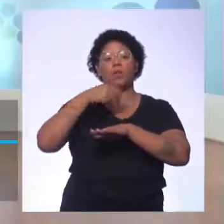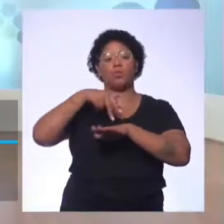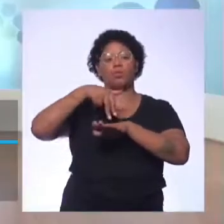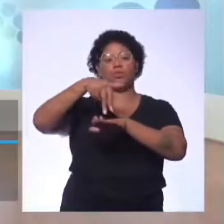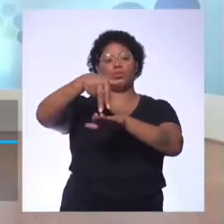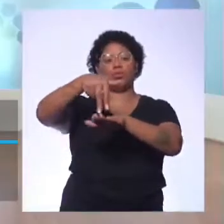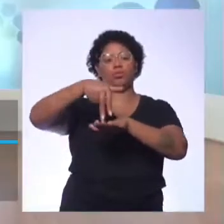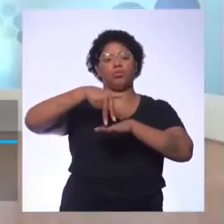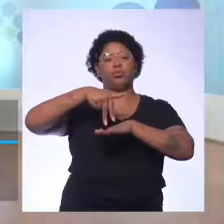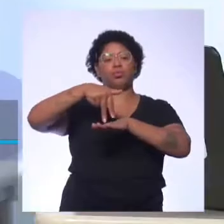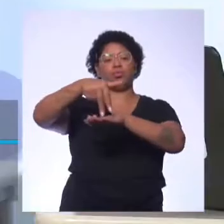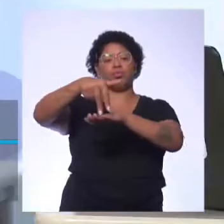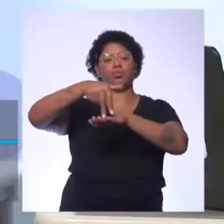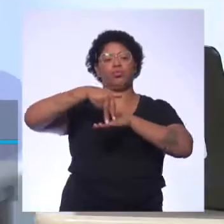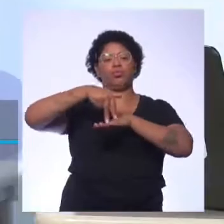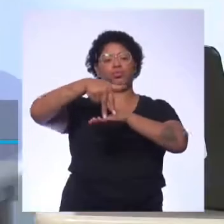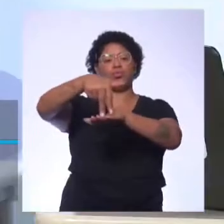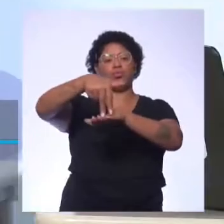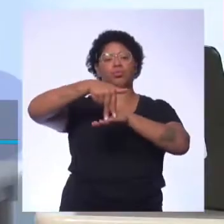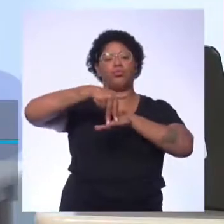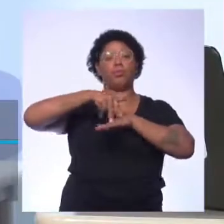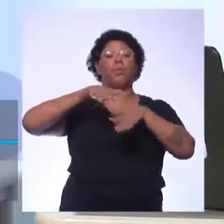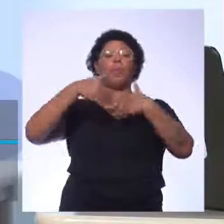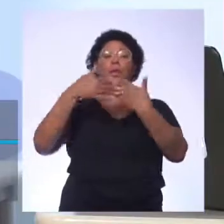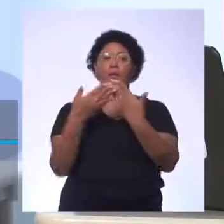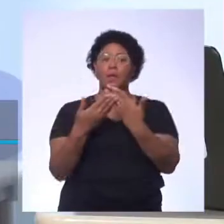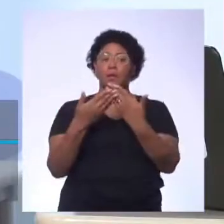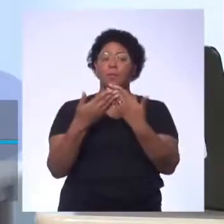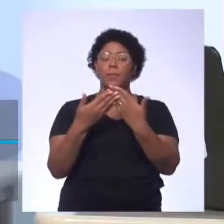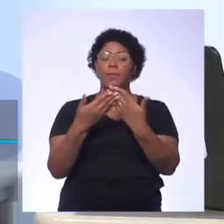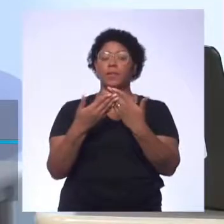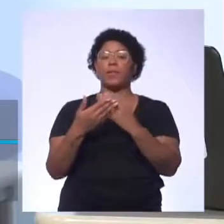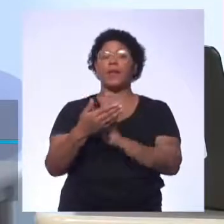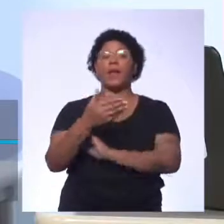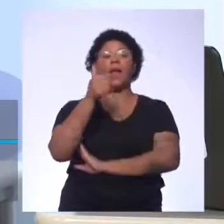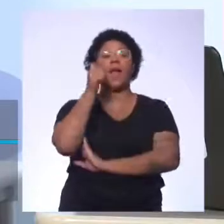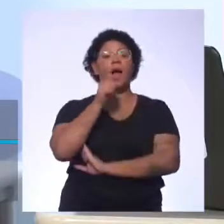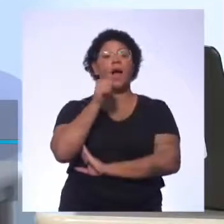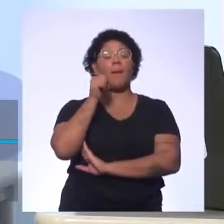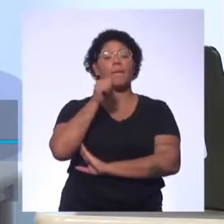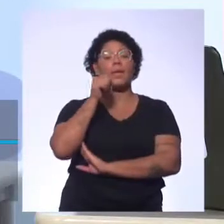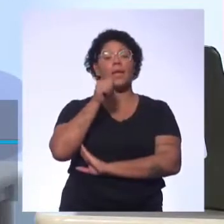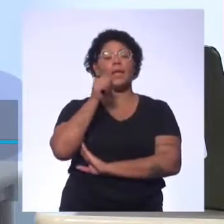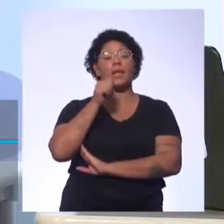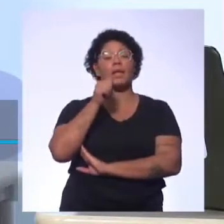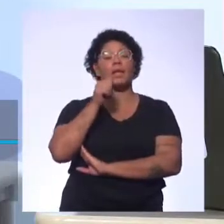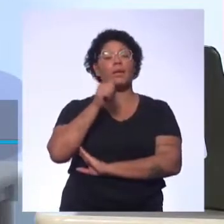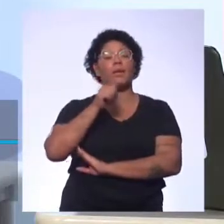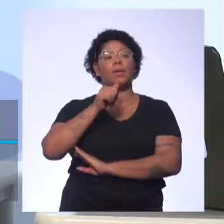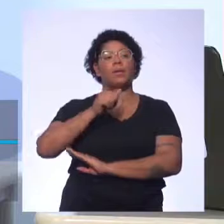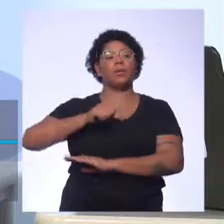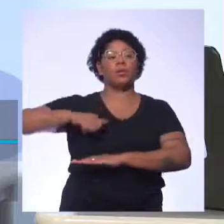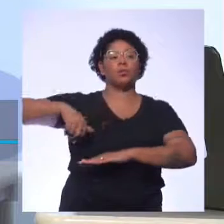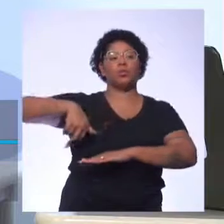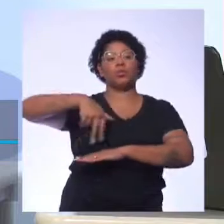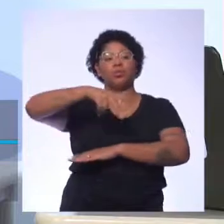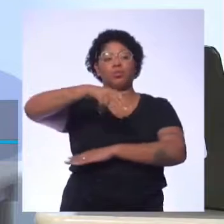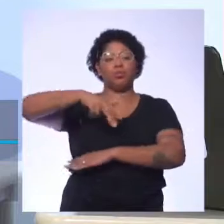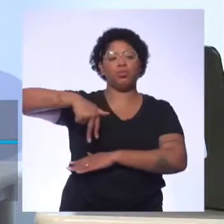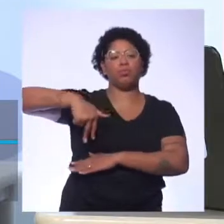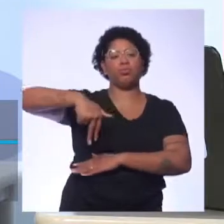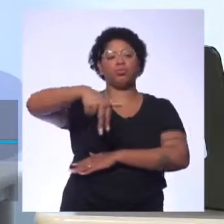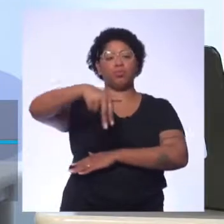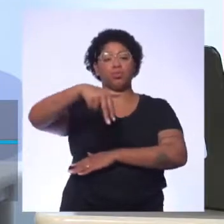Ok, então vamos lá. Nós temos, então, como foi mencionado, a menina patinando e o menino andando